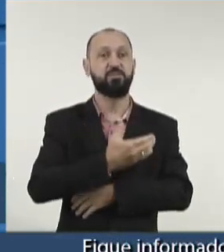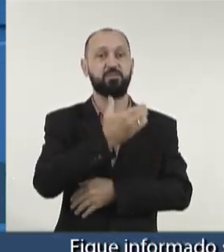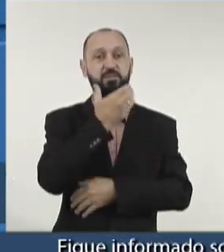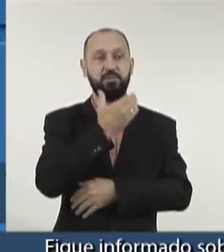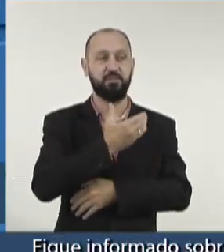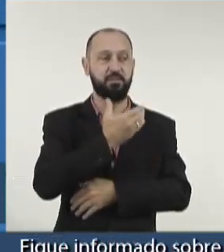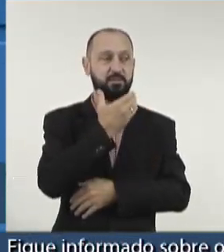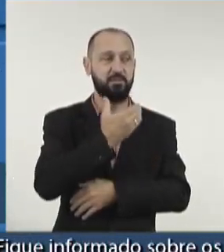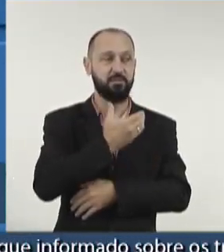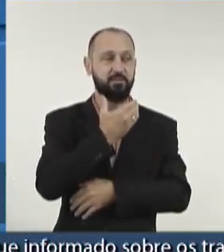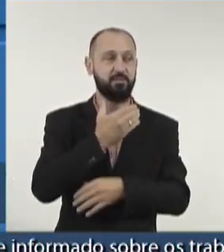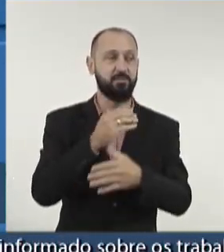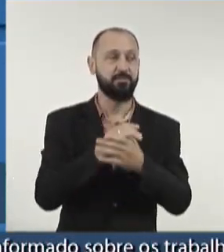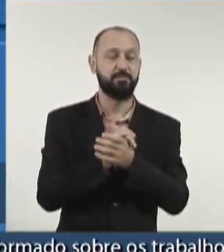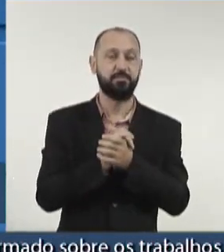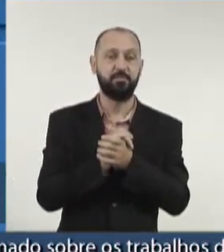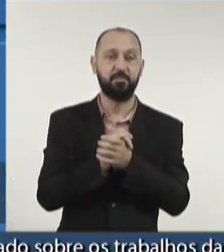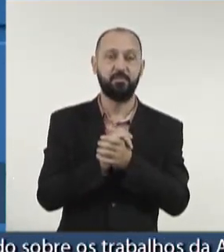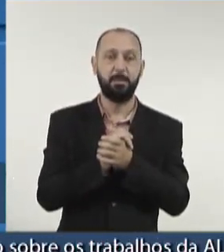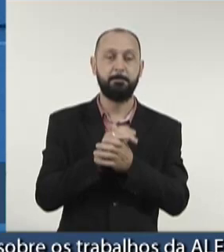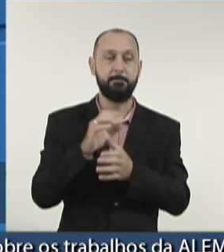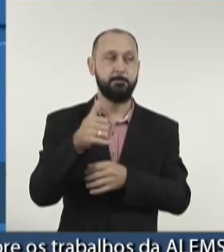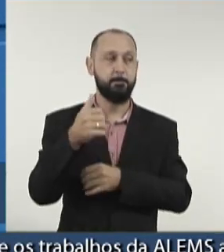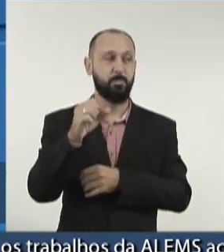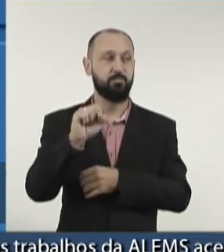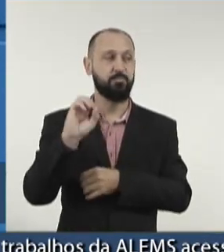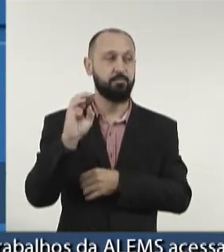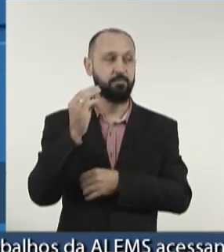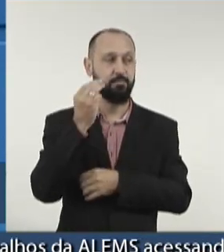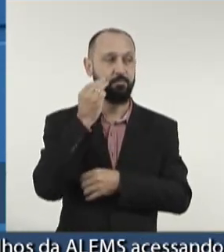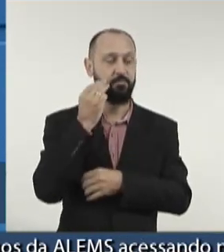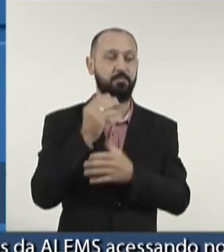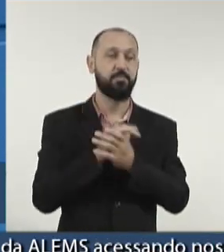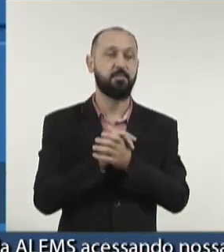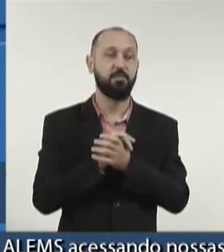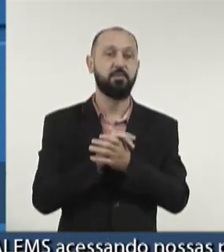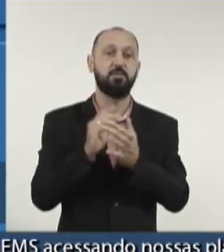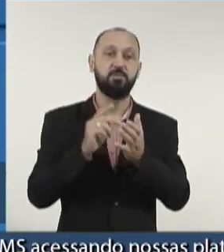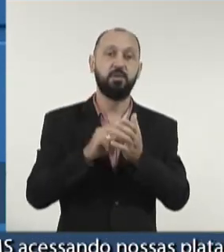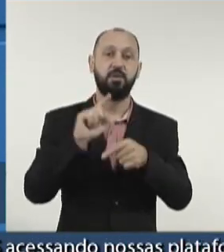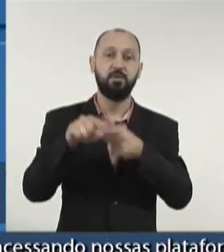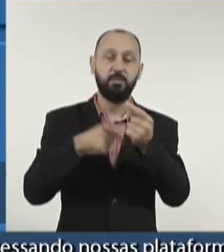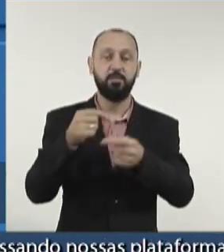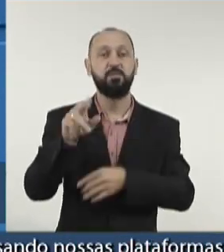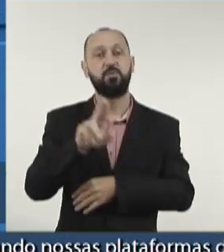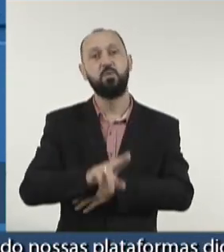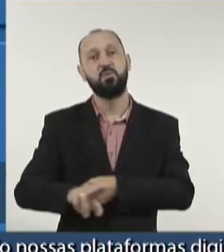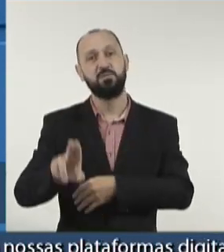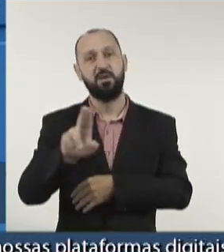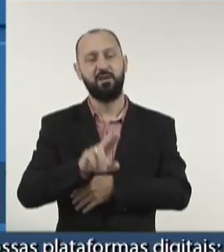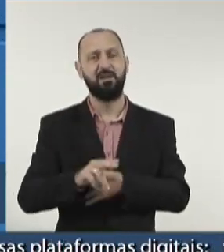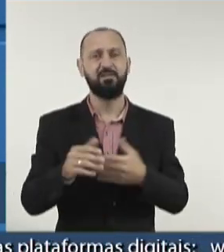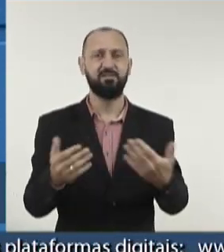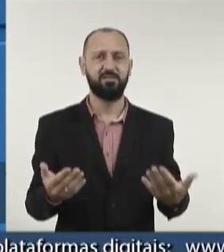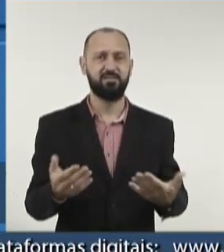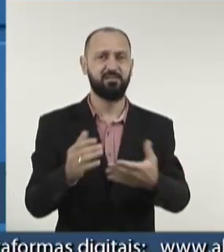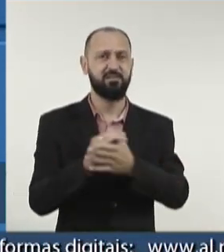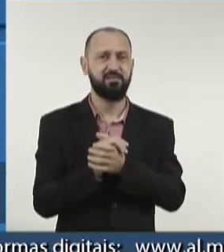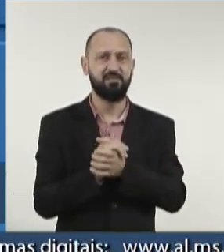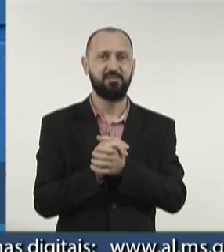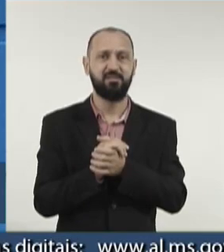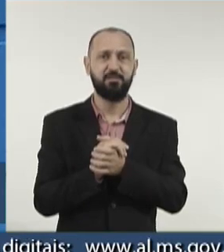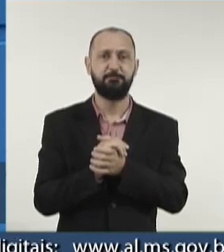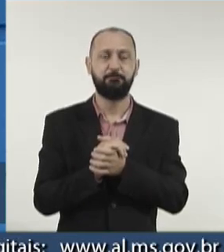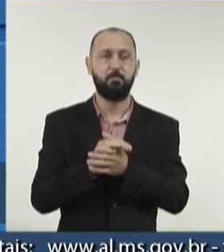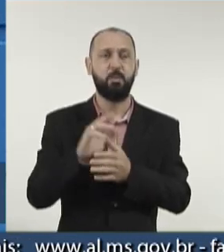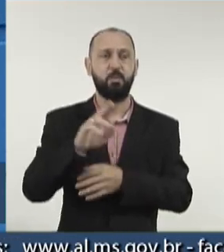da Cacems, e por isso ficou aqueles 18 milhões lá, né? E é claro que depois ele foi utilizado. Então, utilizando